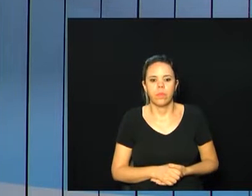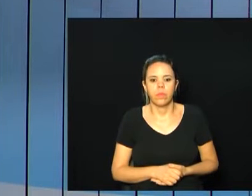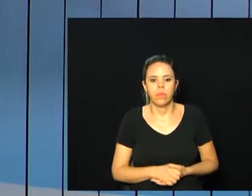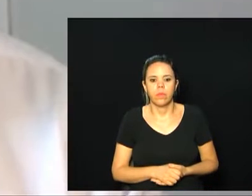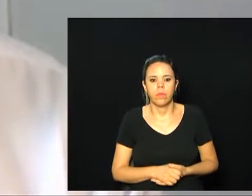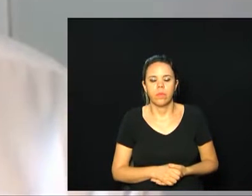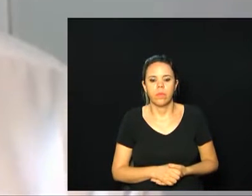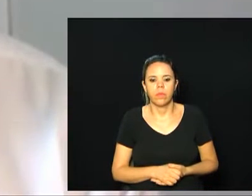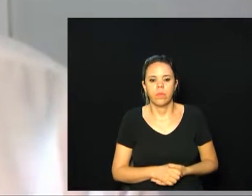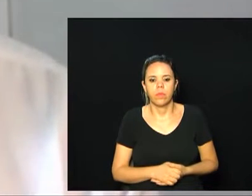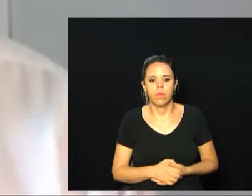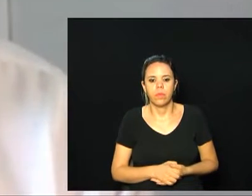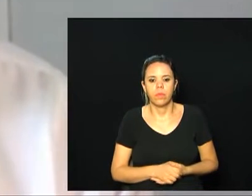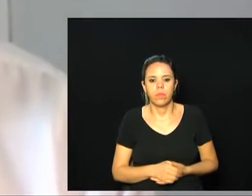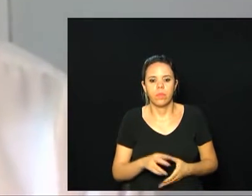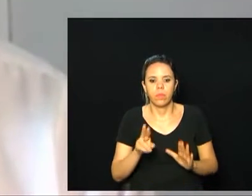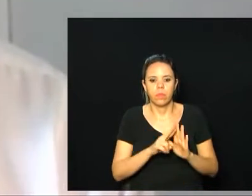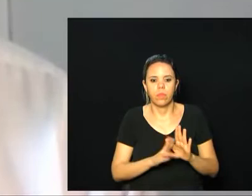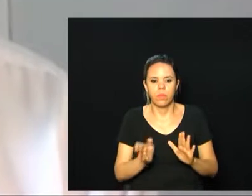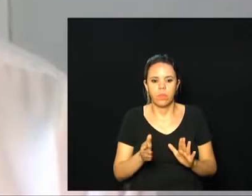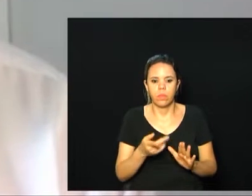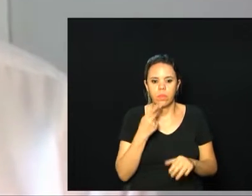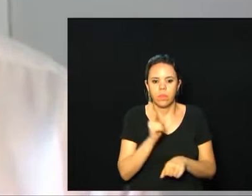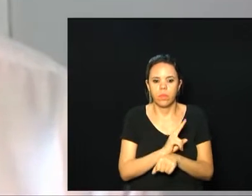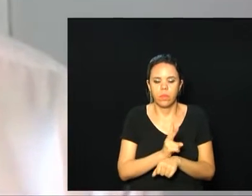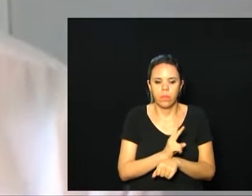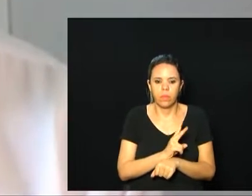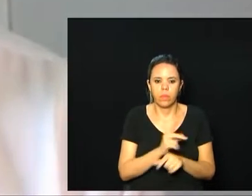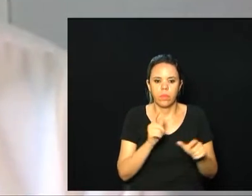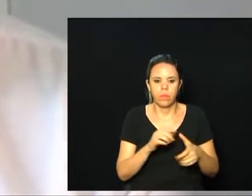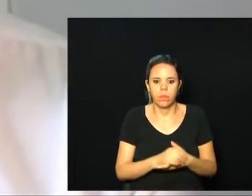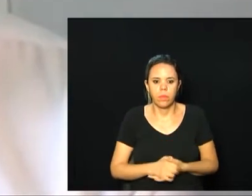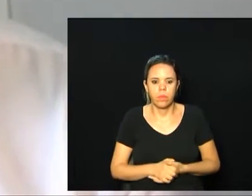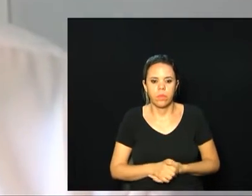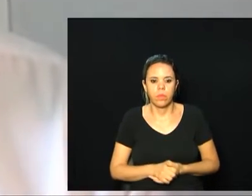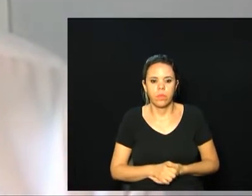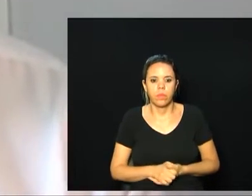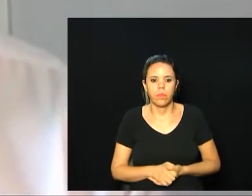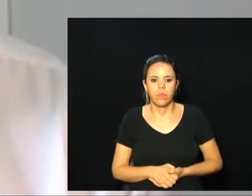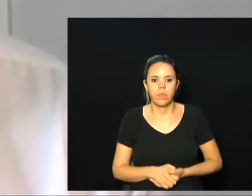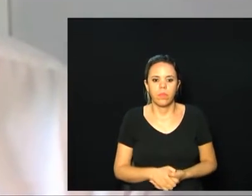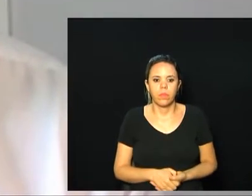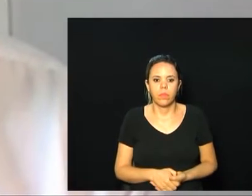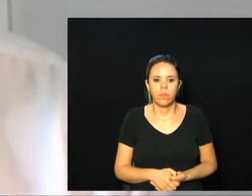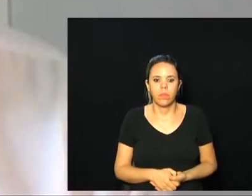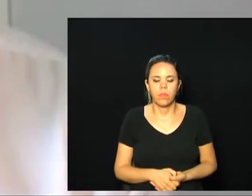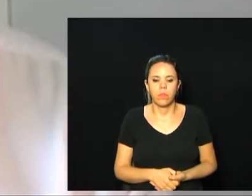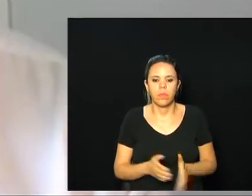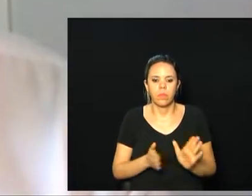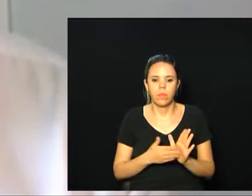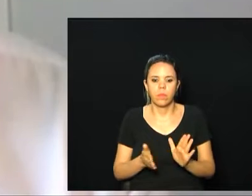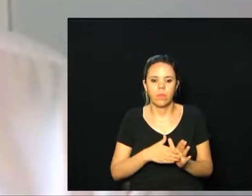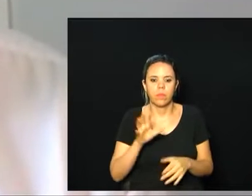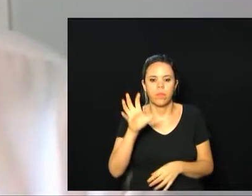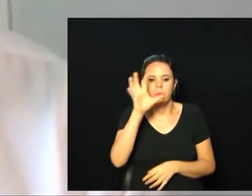Olha, existem algumas normas já, que são normas de segurança de ocupação, que elas são oferecidas e divulgadas pelos